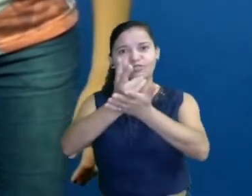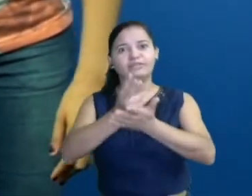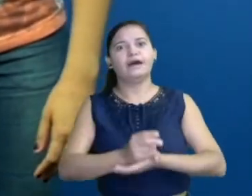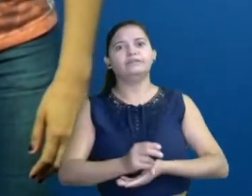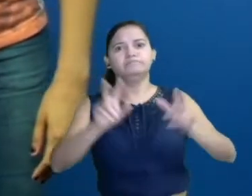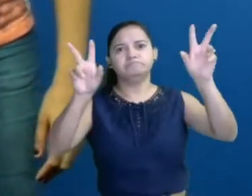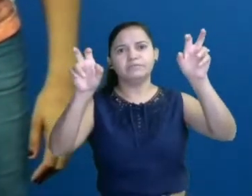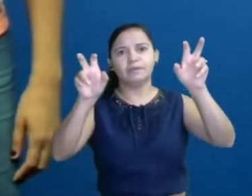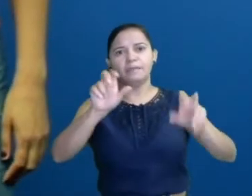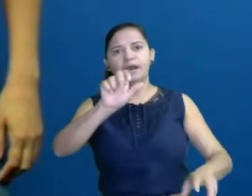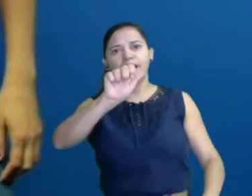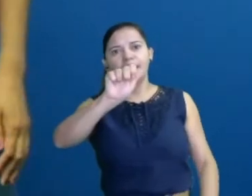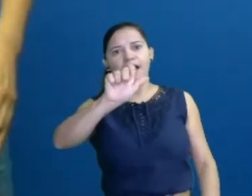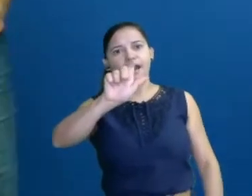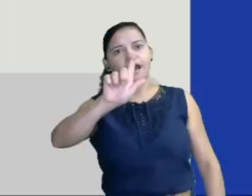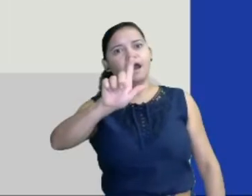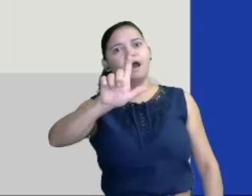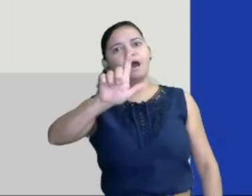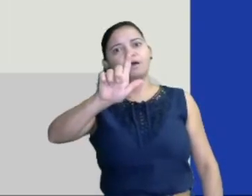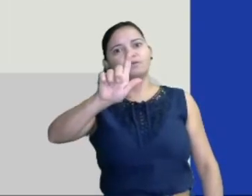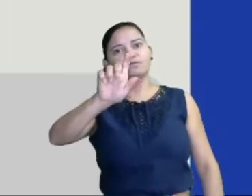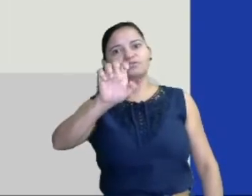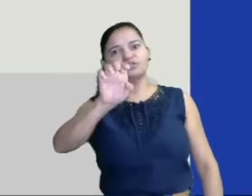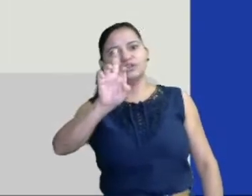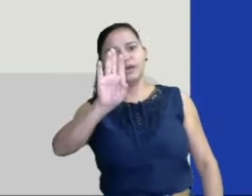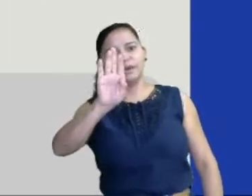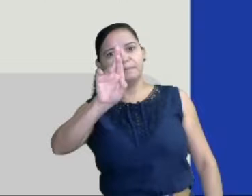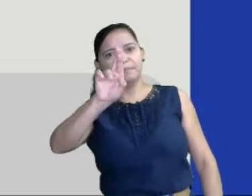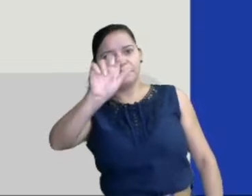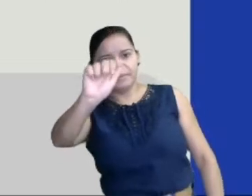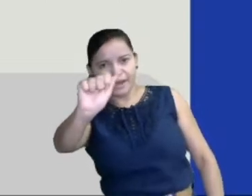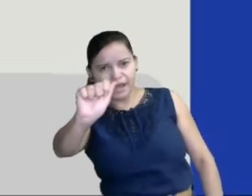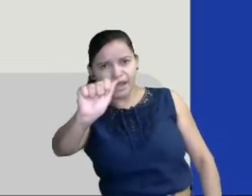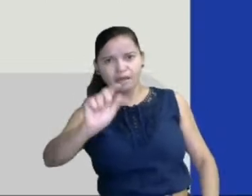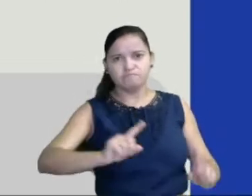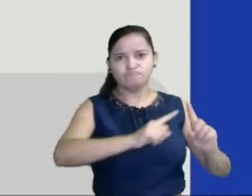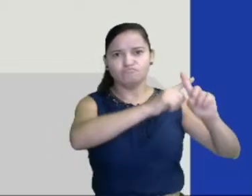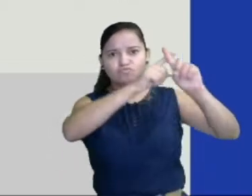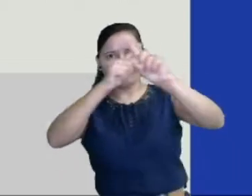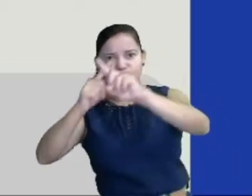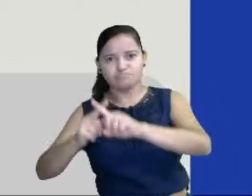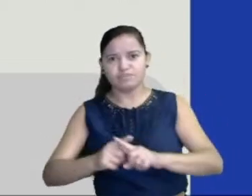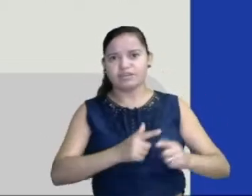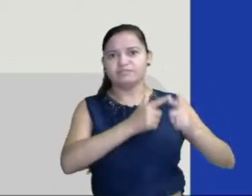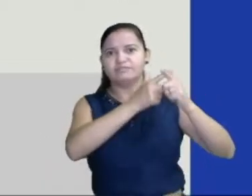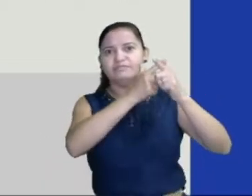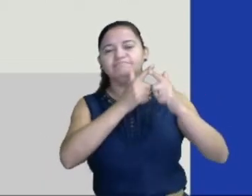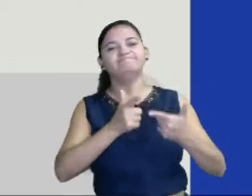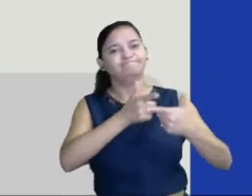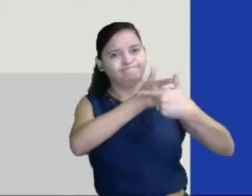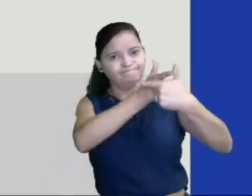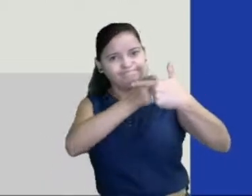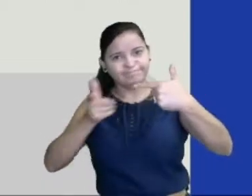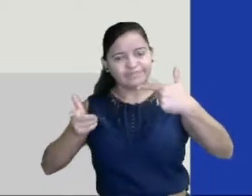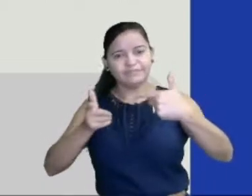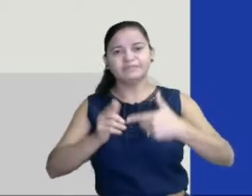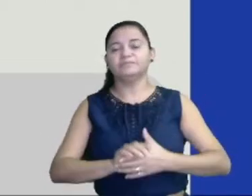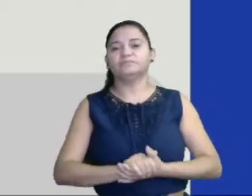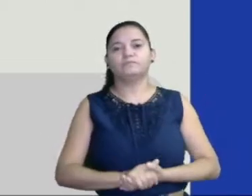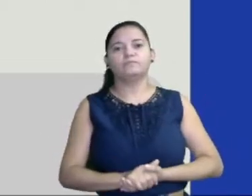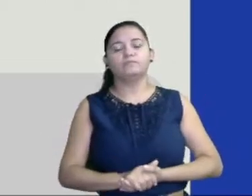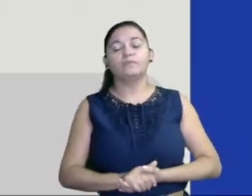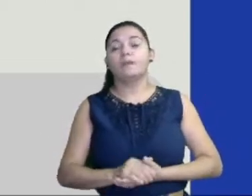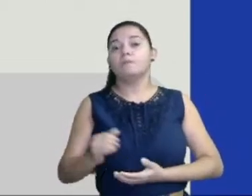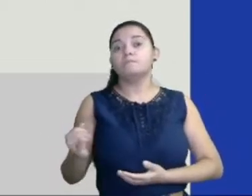álgebra E aí eu trago para vocês propriedades da multiplicação e divisão né reconhecer